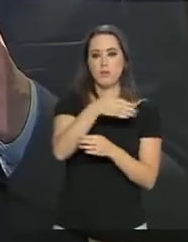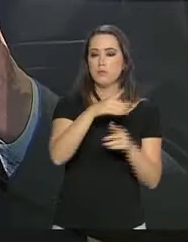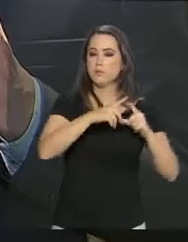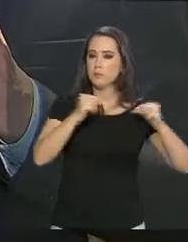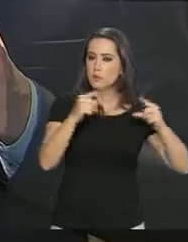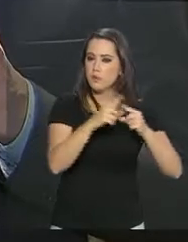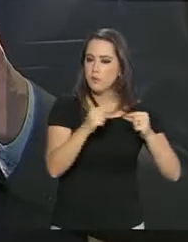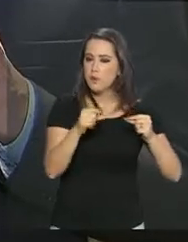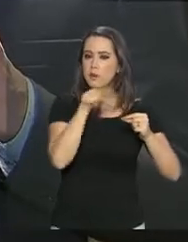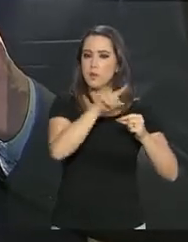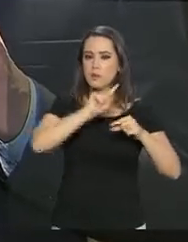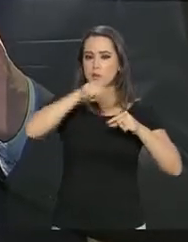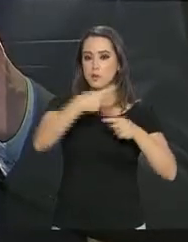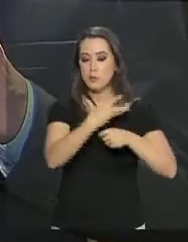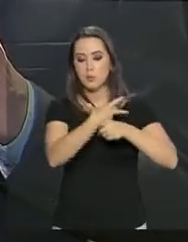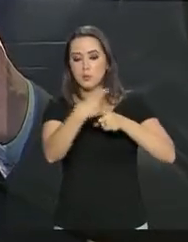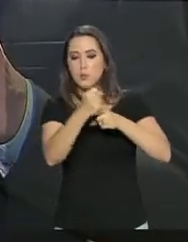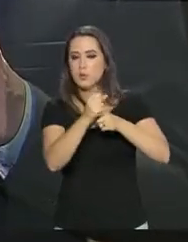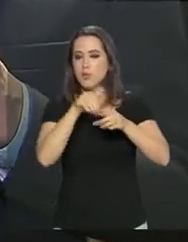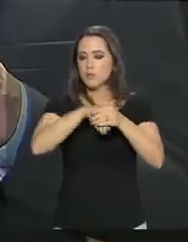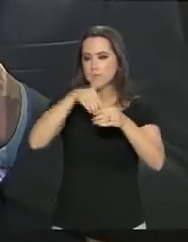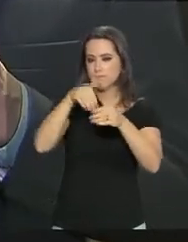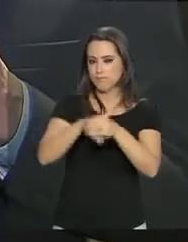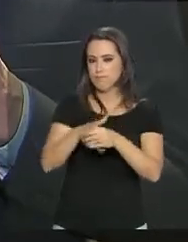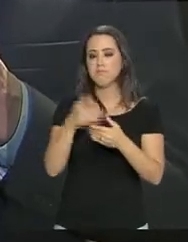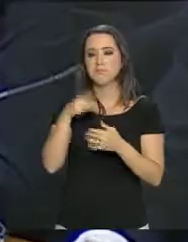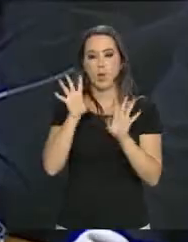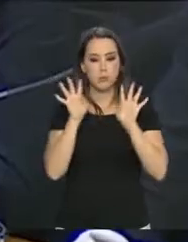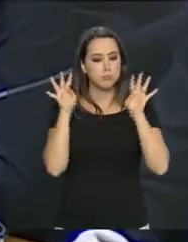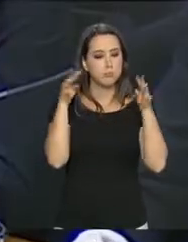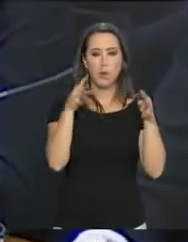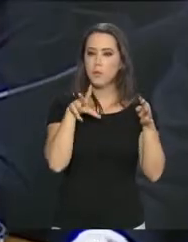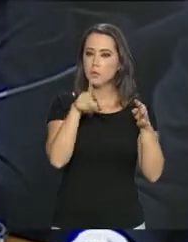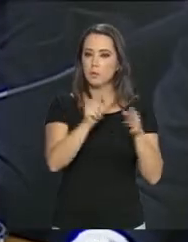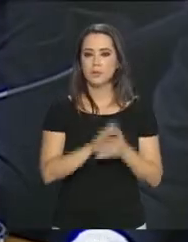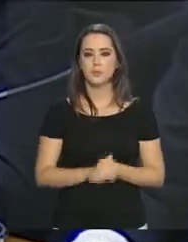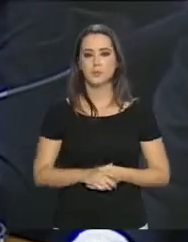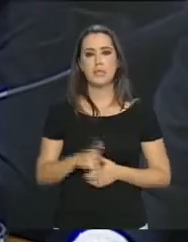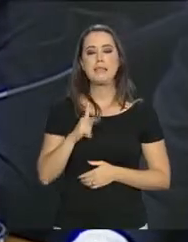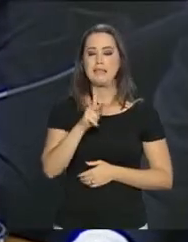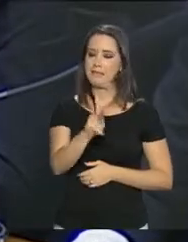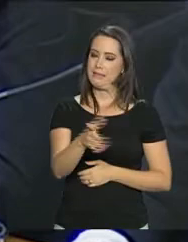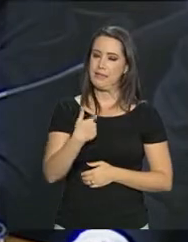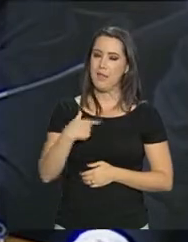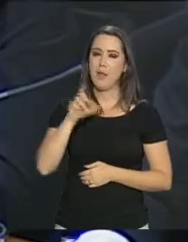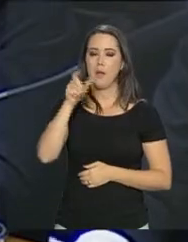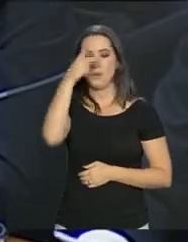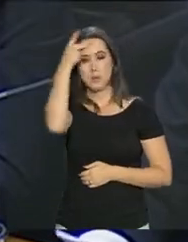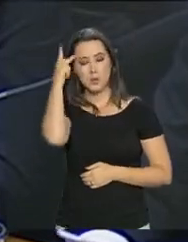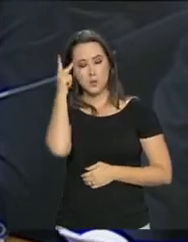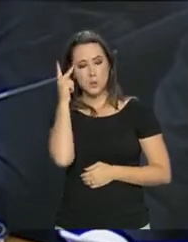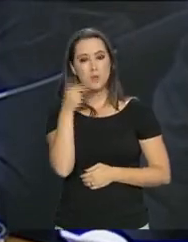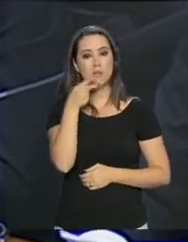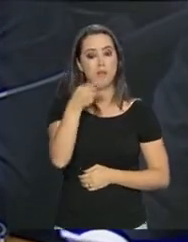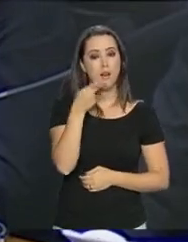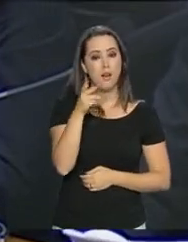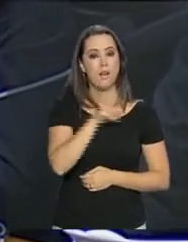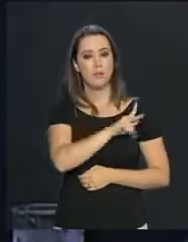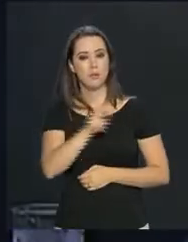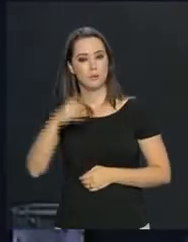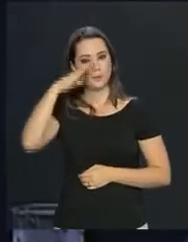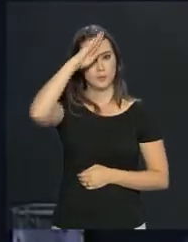ele foi o foco das atenções durante a cerimônia a todo momento emocional recebia cumprimentos pela vitória